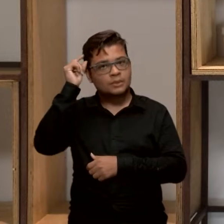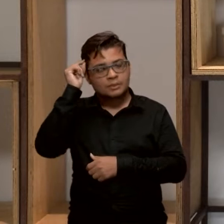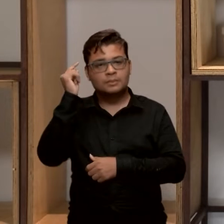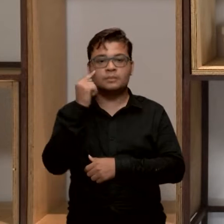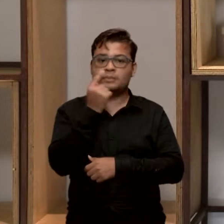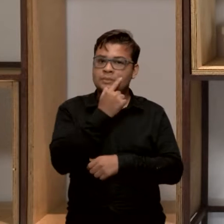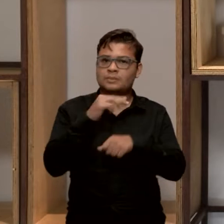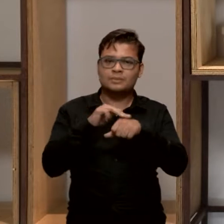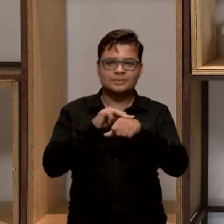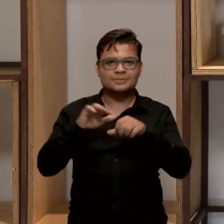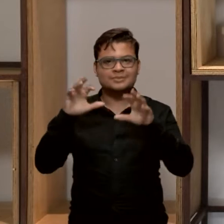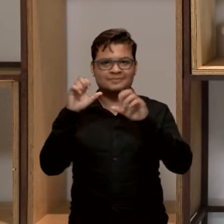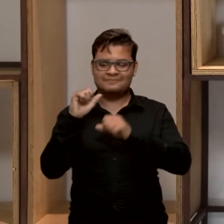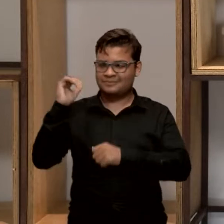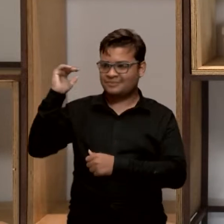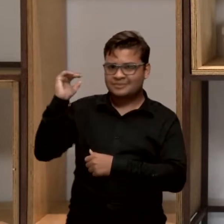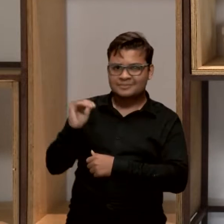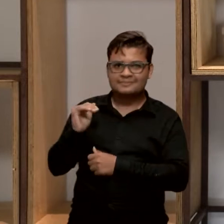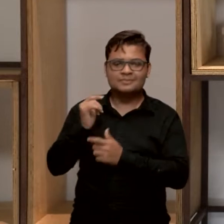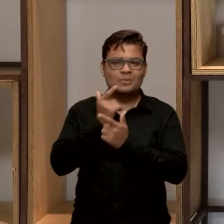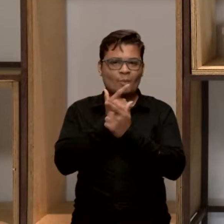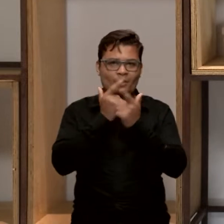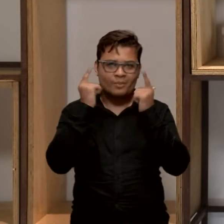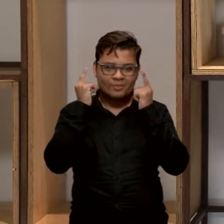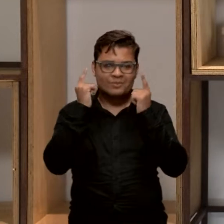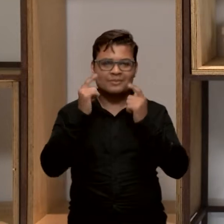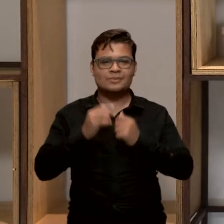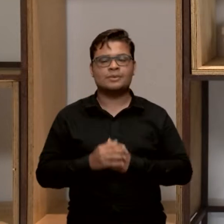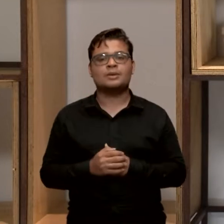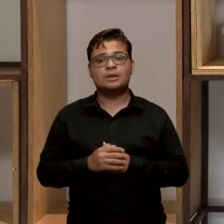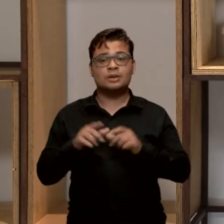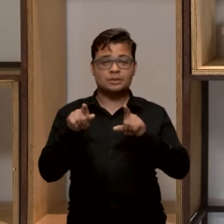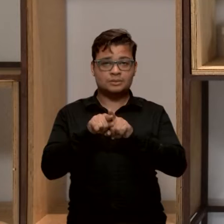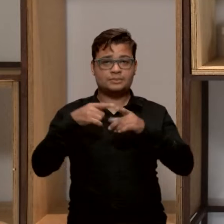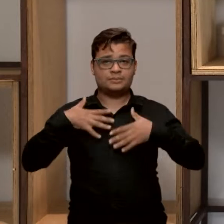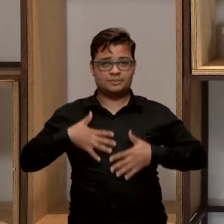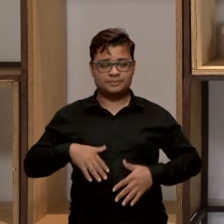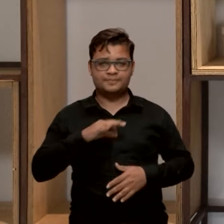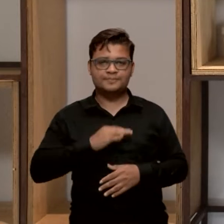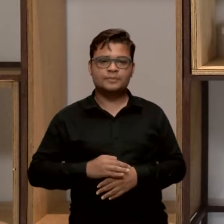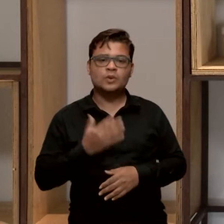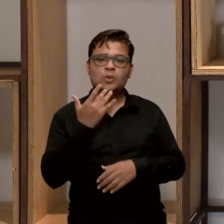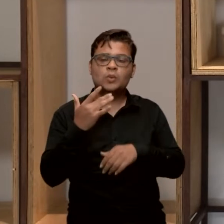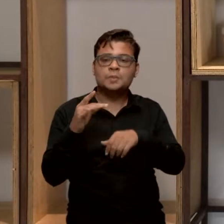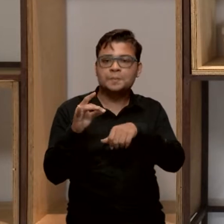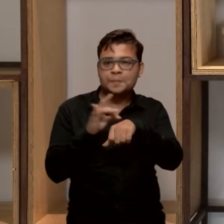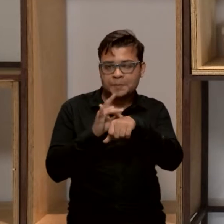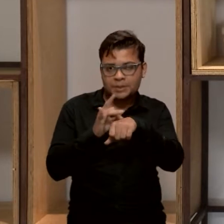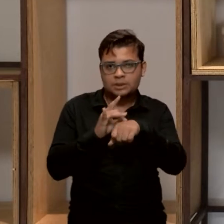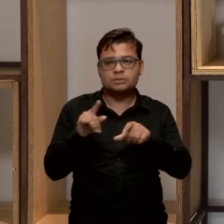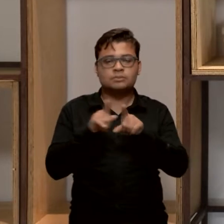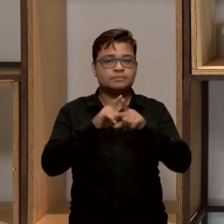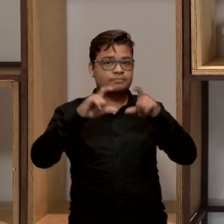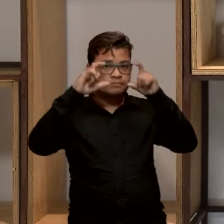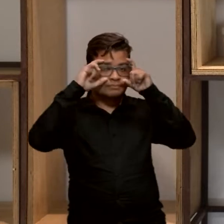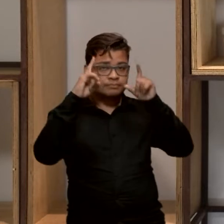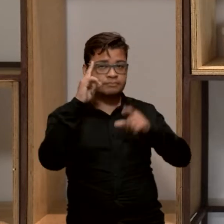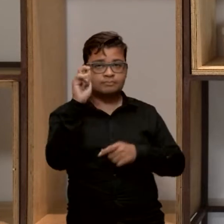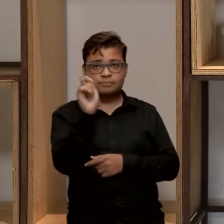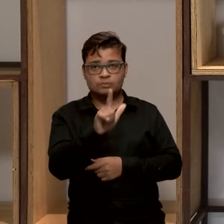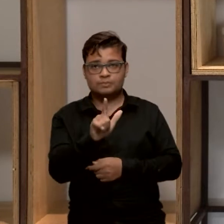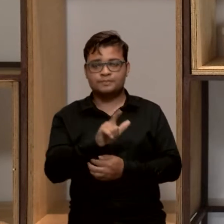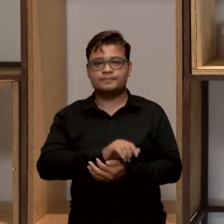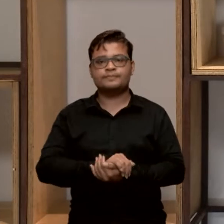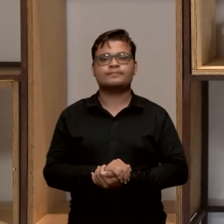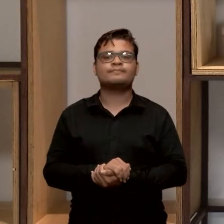escuros, estatura média e não tem barba. O Diogo está usando uma camisa social preta e óculos de grau com armação azul.